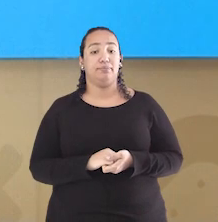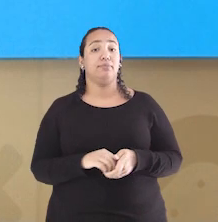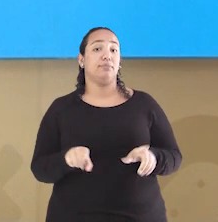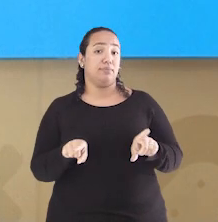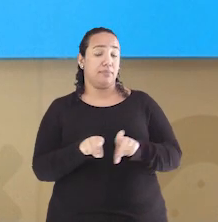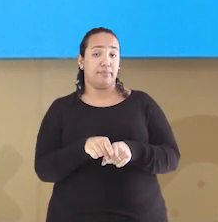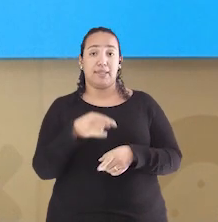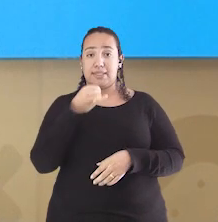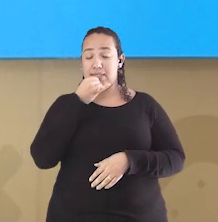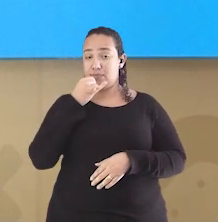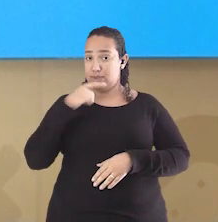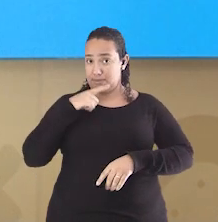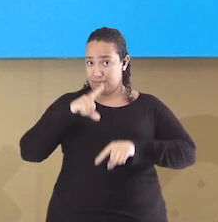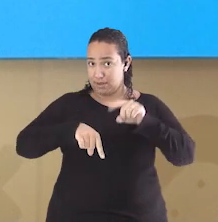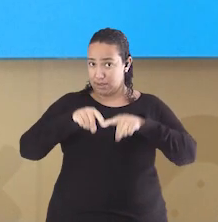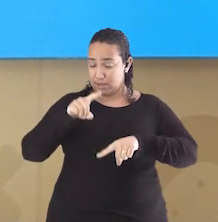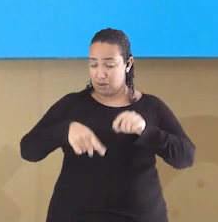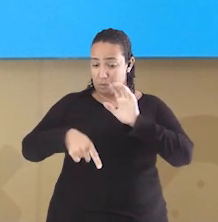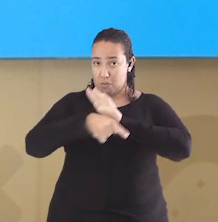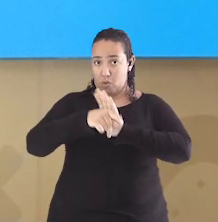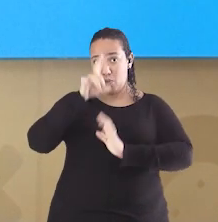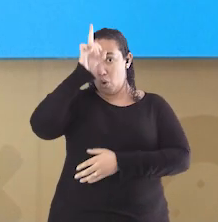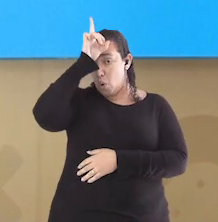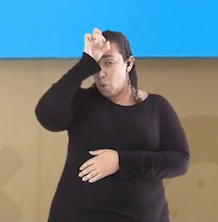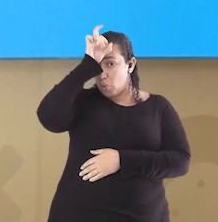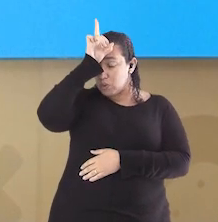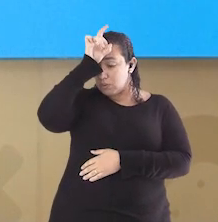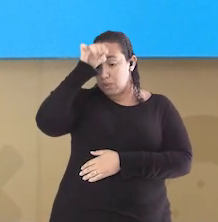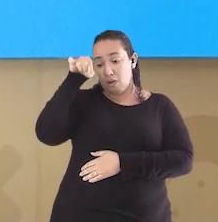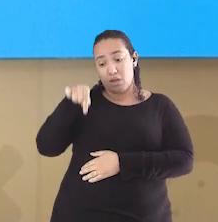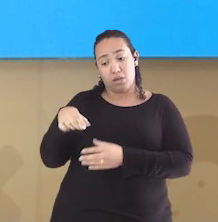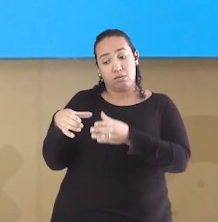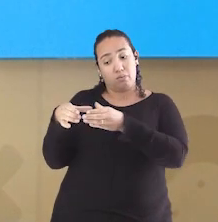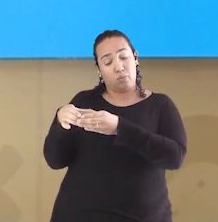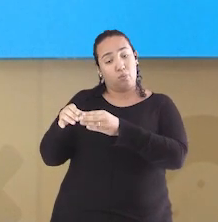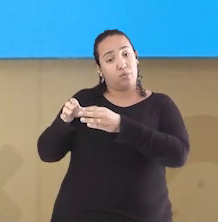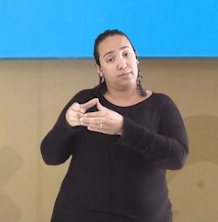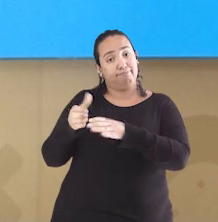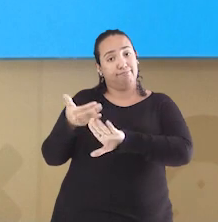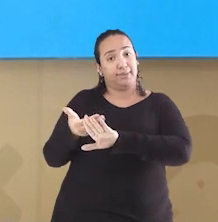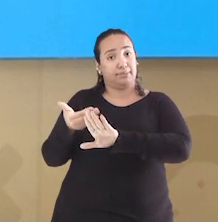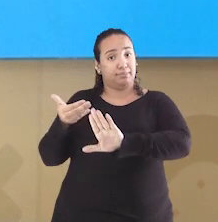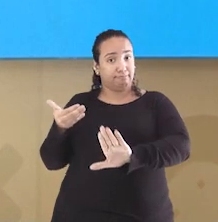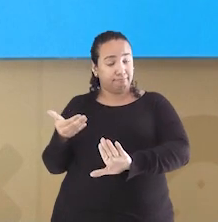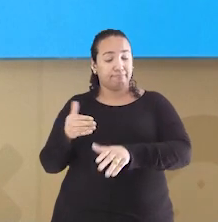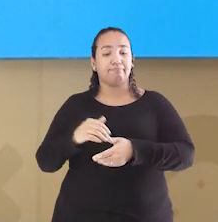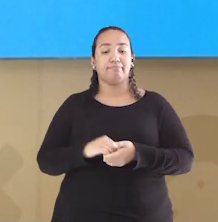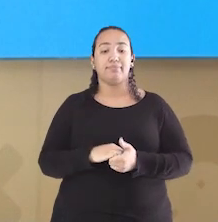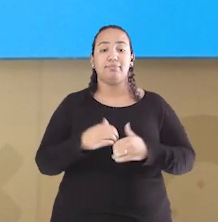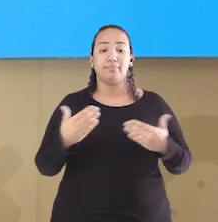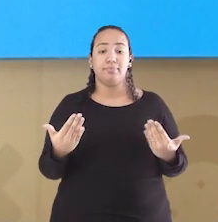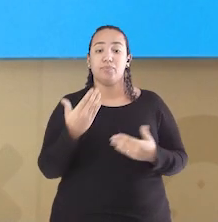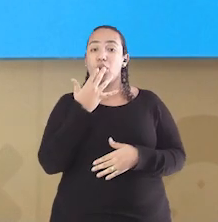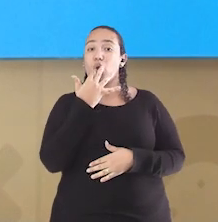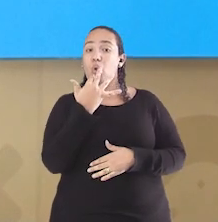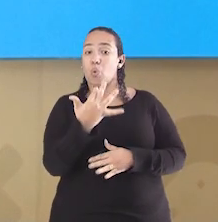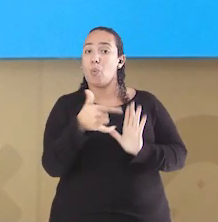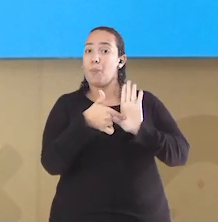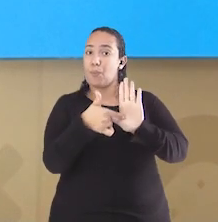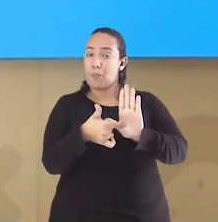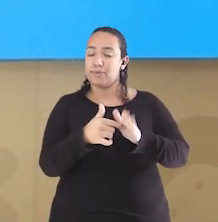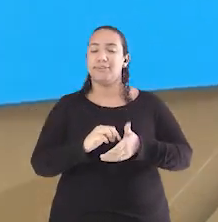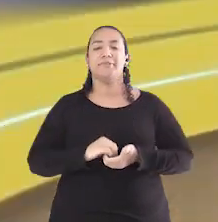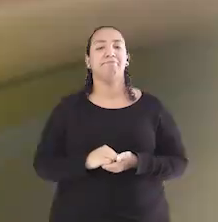deles, materiais hospitalares e radioativos têm um destino diferente. As cores do saco de lixo já